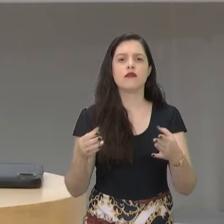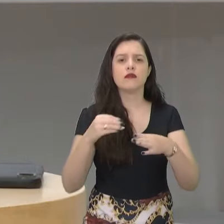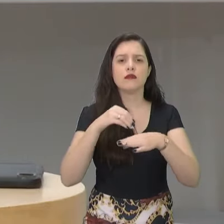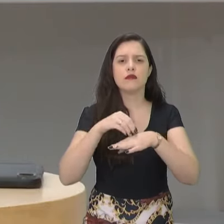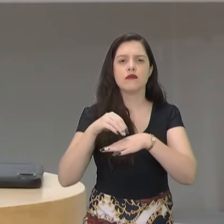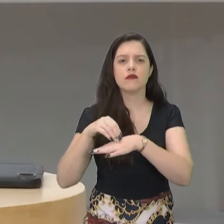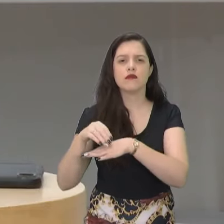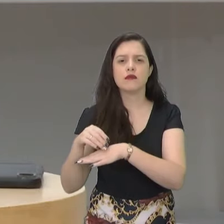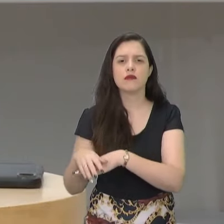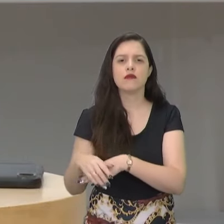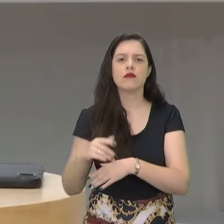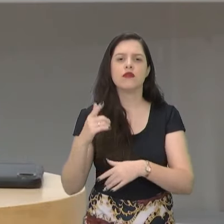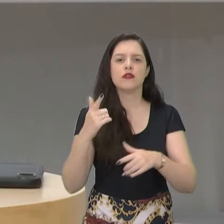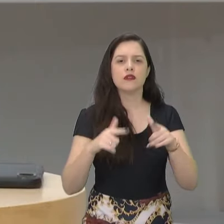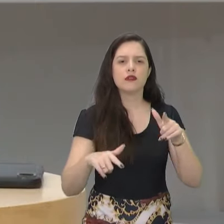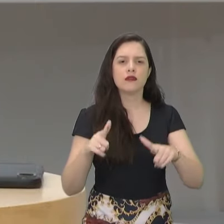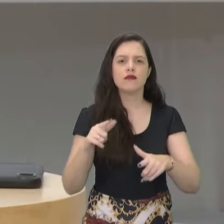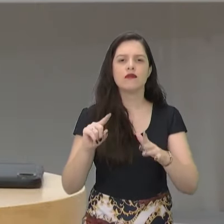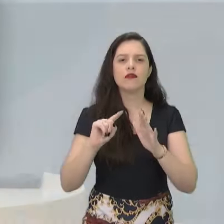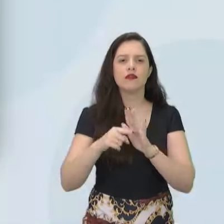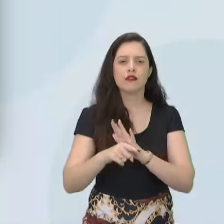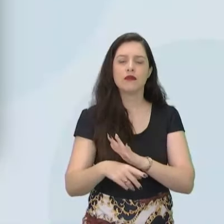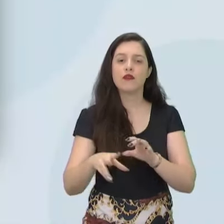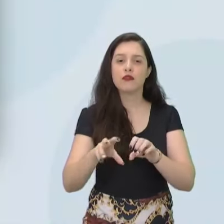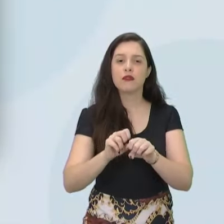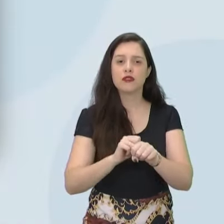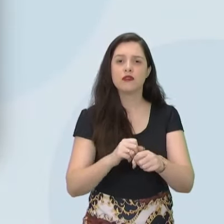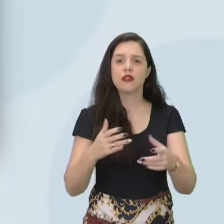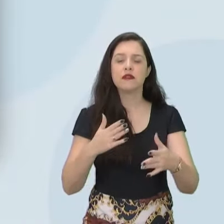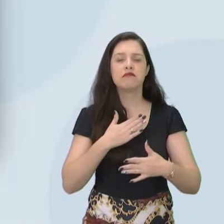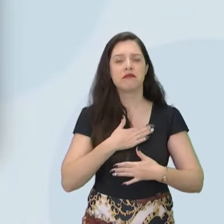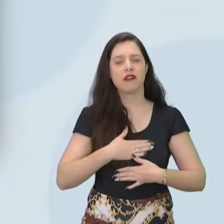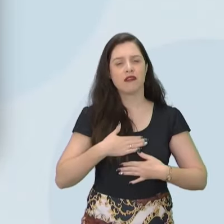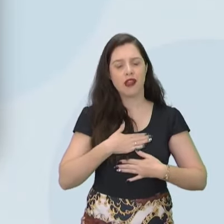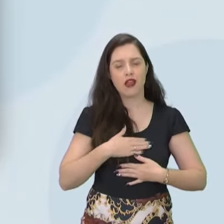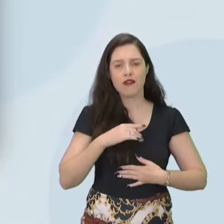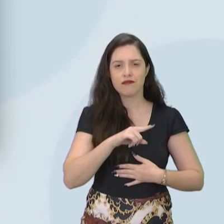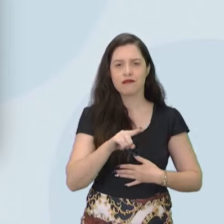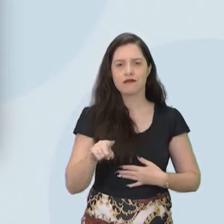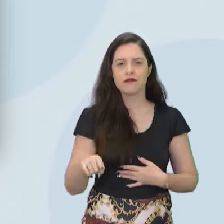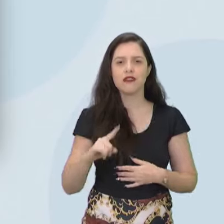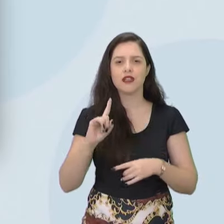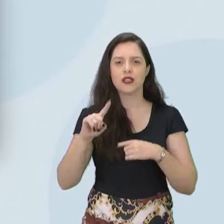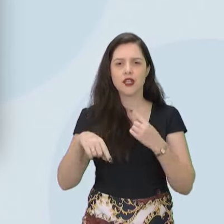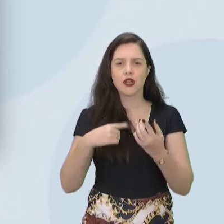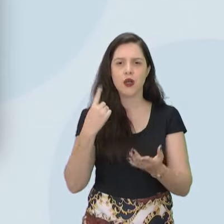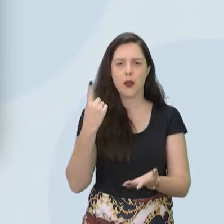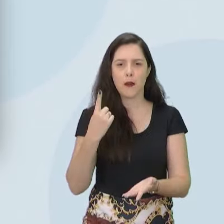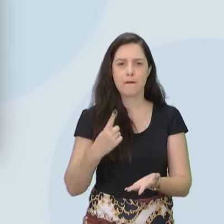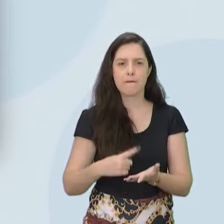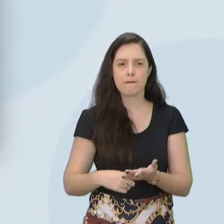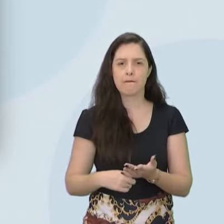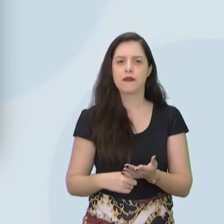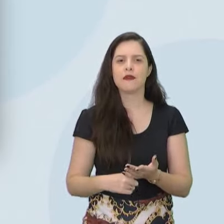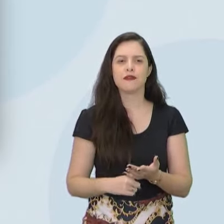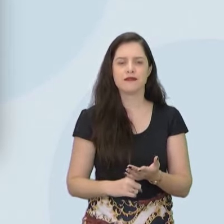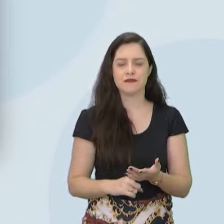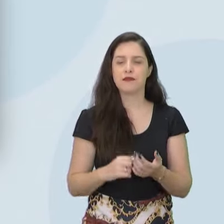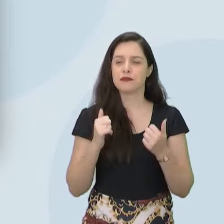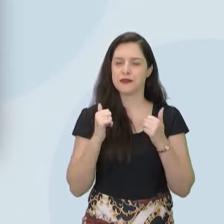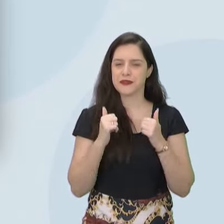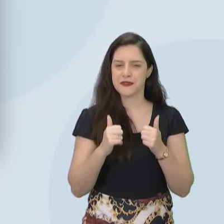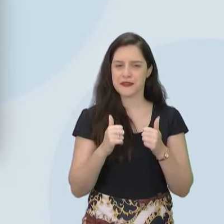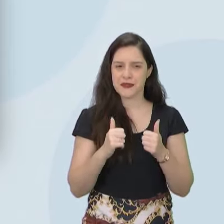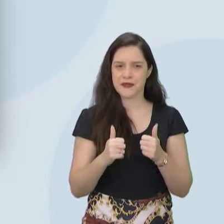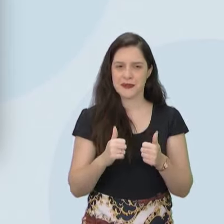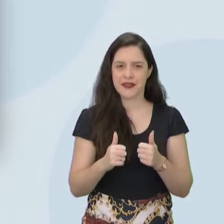vocês aí o desdobramento, né, da formação de hoje. Espero que vocês tenham gostado. E vou passar a palavra para o Vanderlei, certo, Vanderlei? Muito bem,